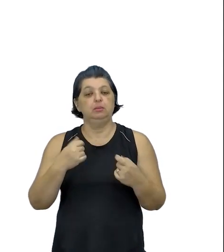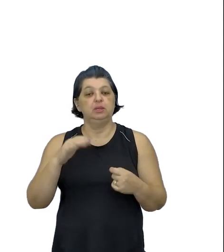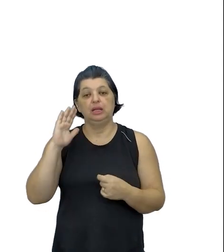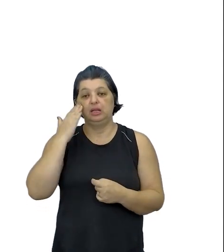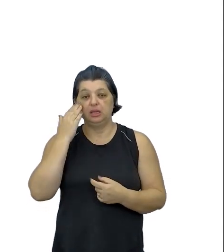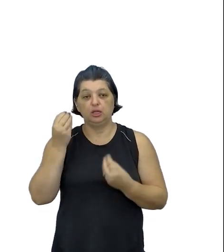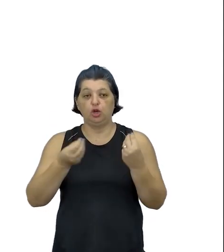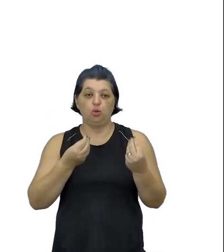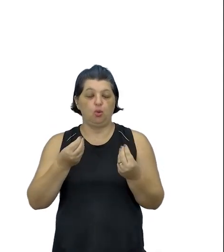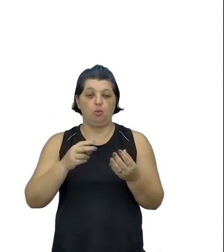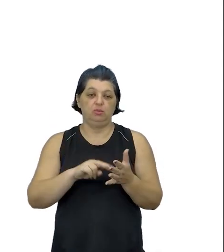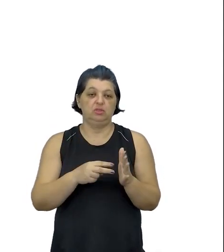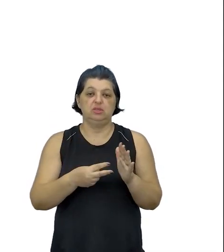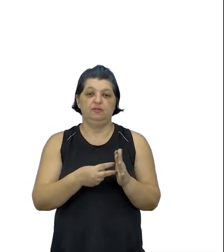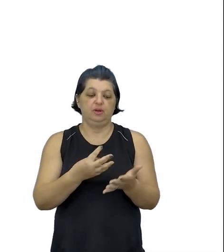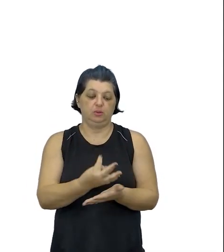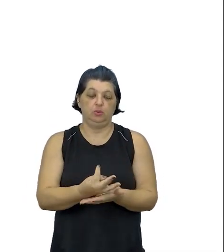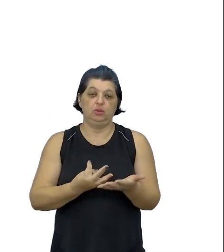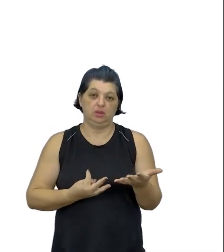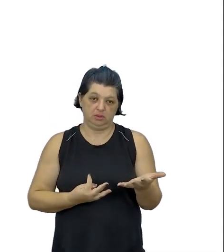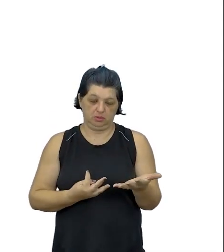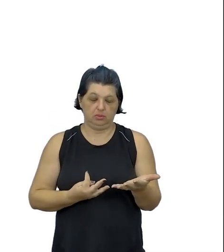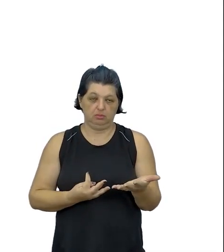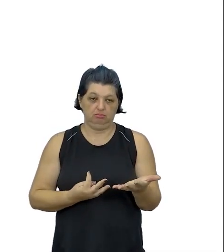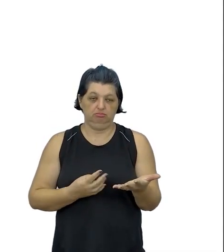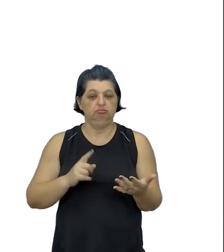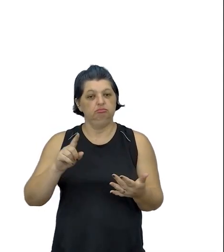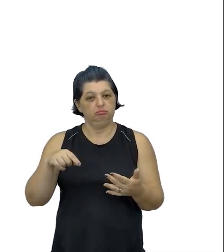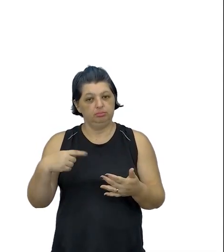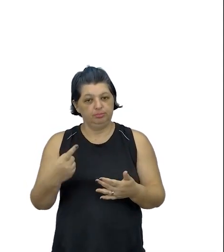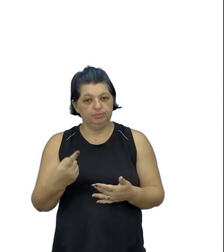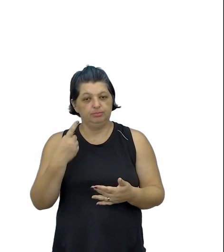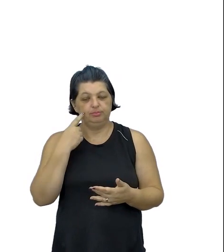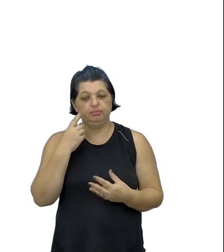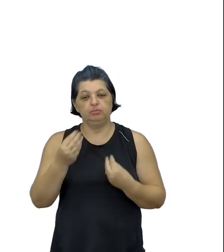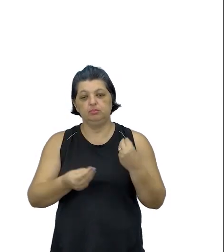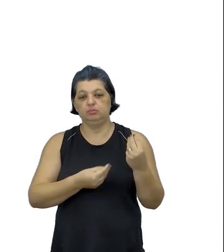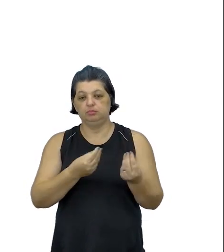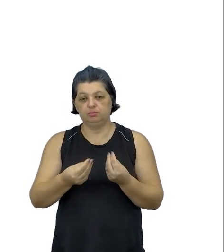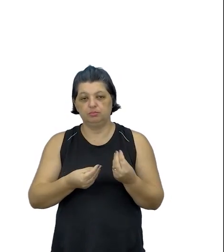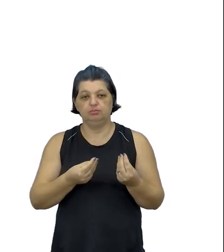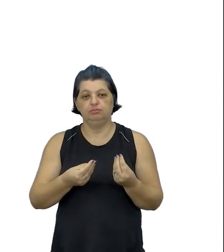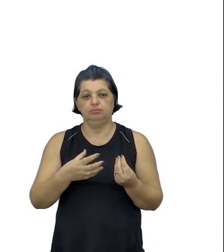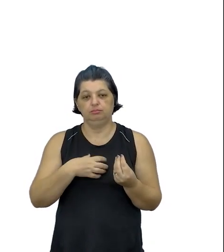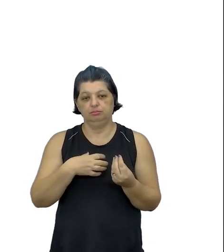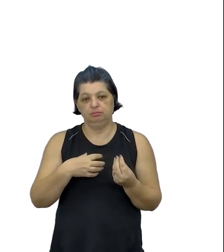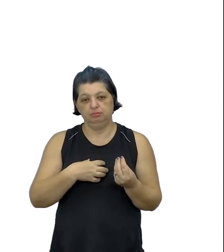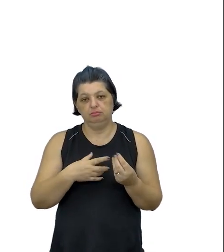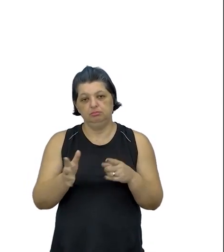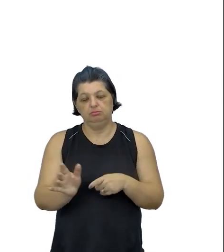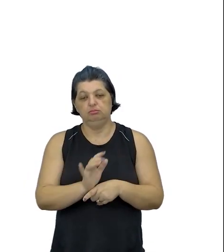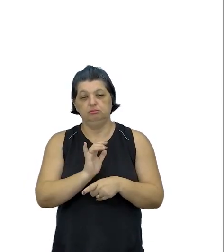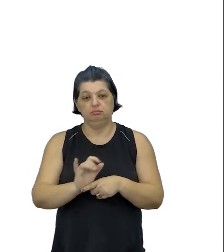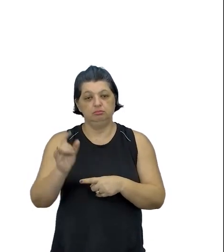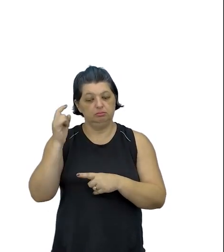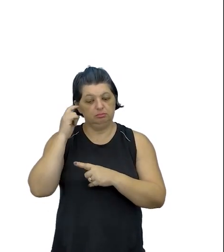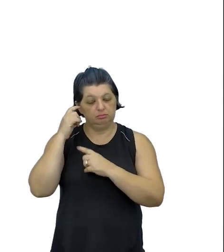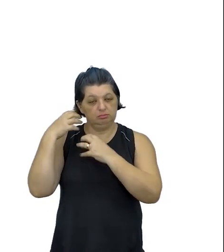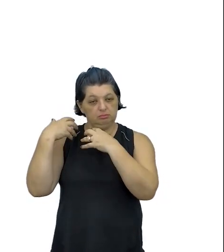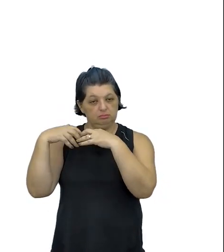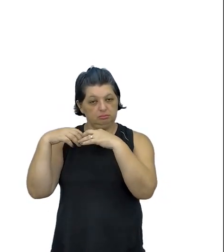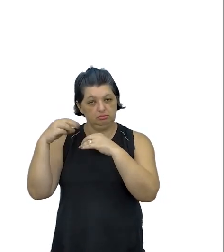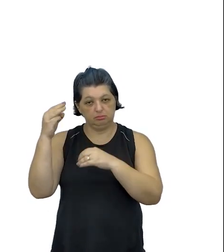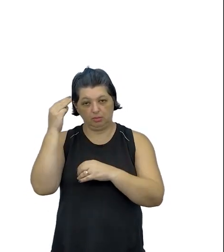Nesse sentido, quando eles passam a conhecer de que maneira ativam seus esquemas mentais e